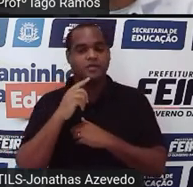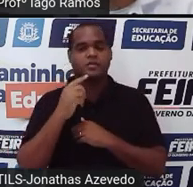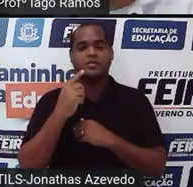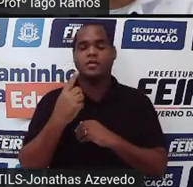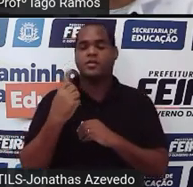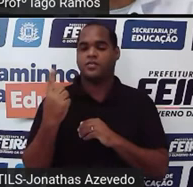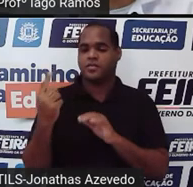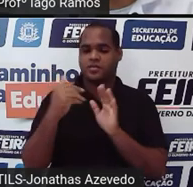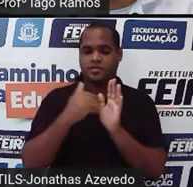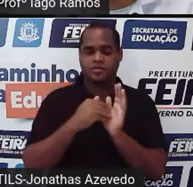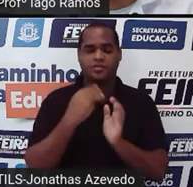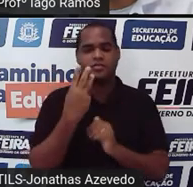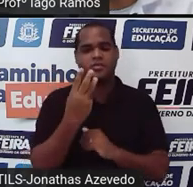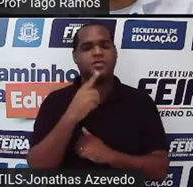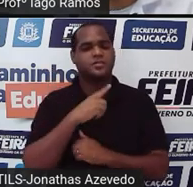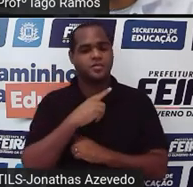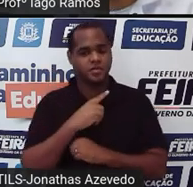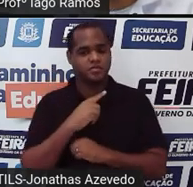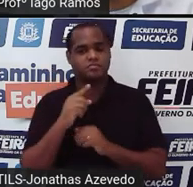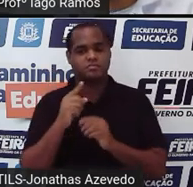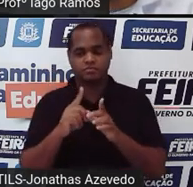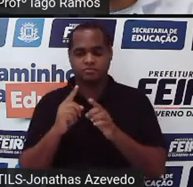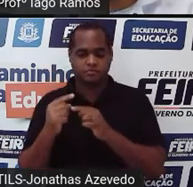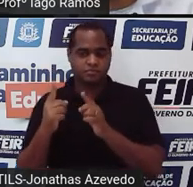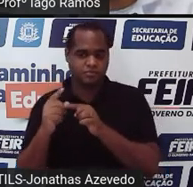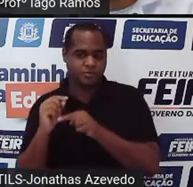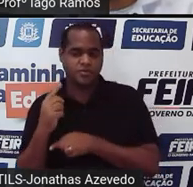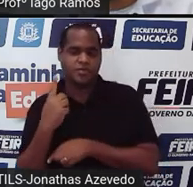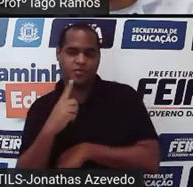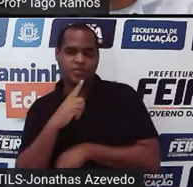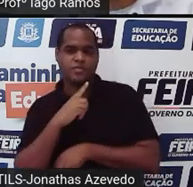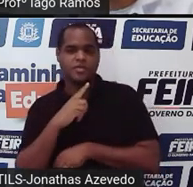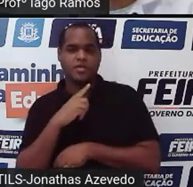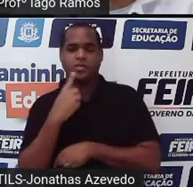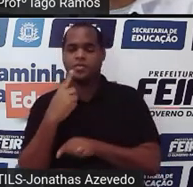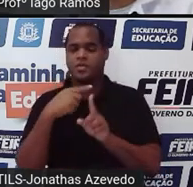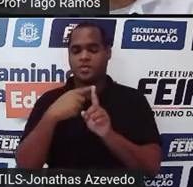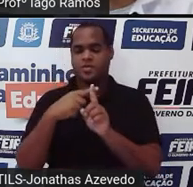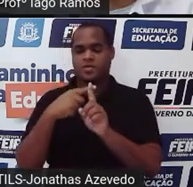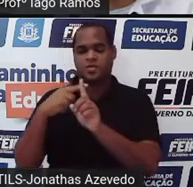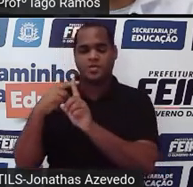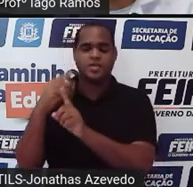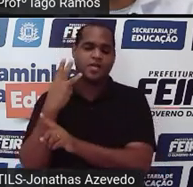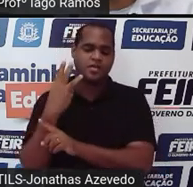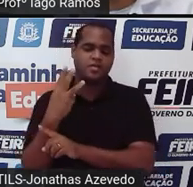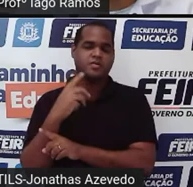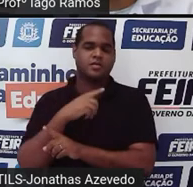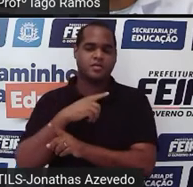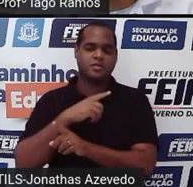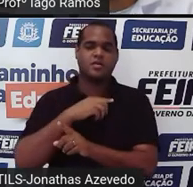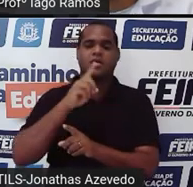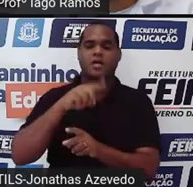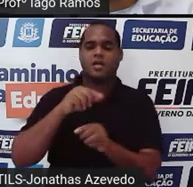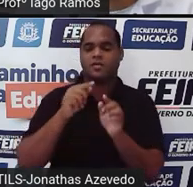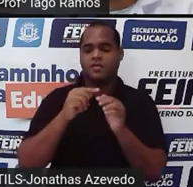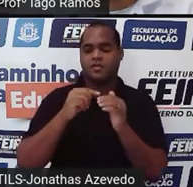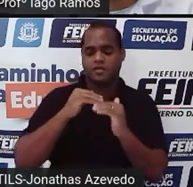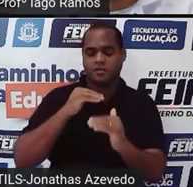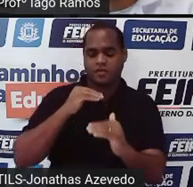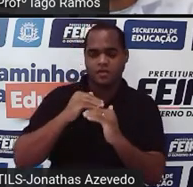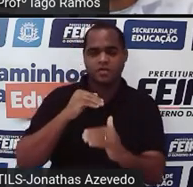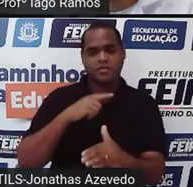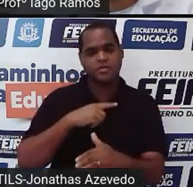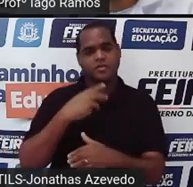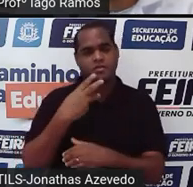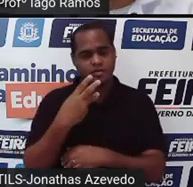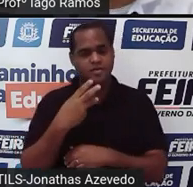até essa ponta a gente tem três pedaços de um um mais um mais um vai dar três então a largura aqui ó é